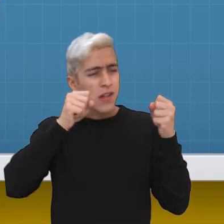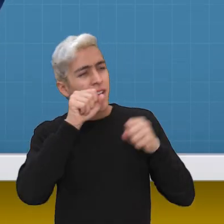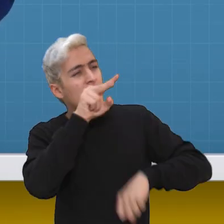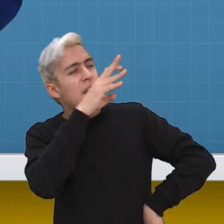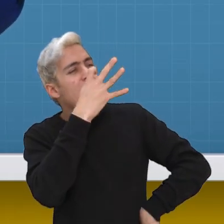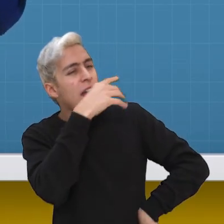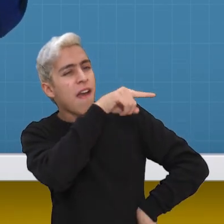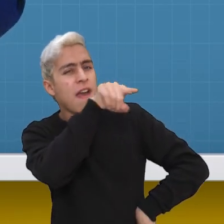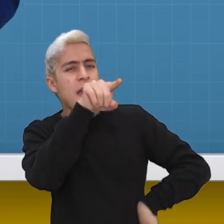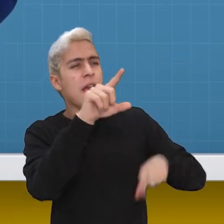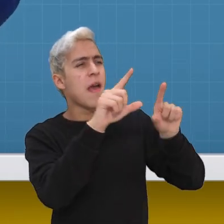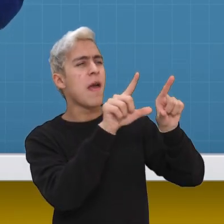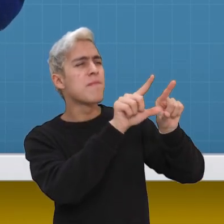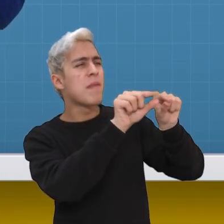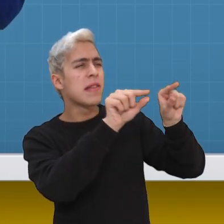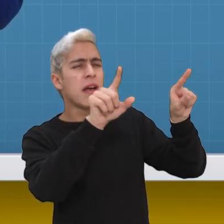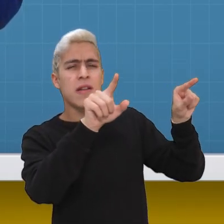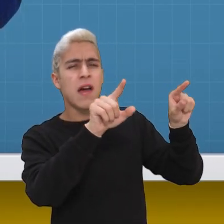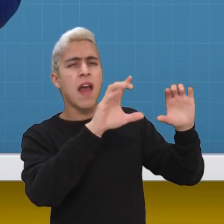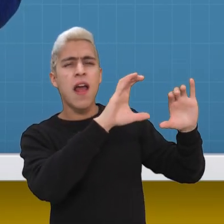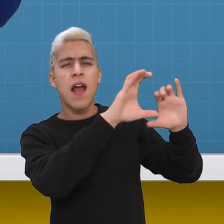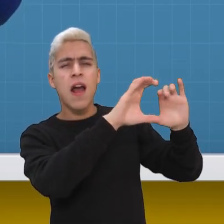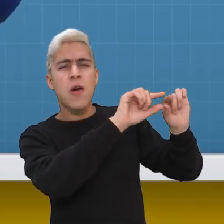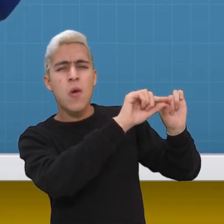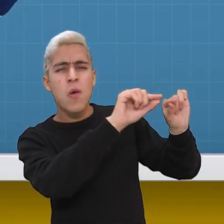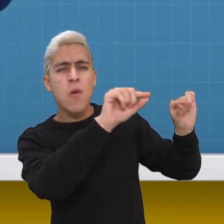ter pássaros cantando lá no teu quintal?